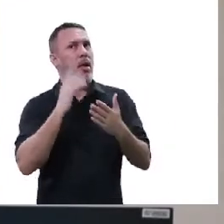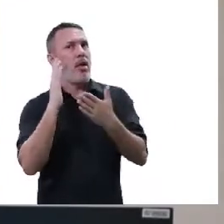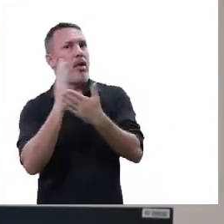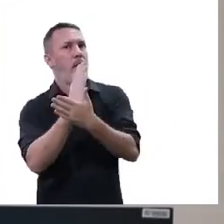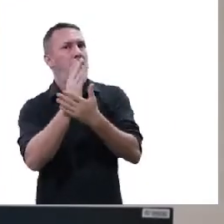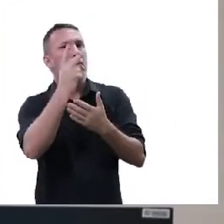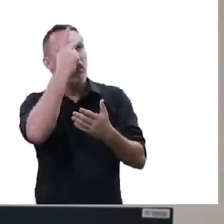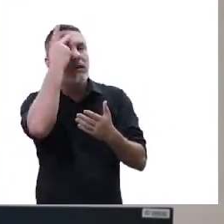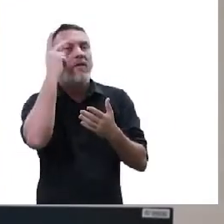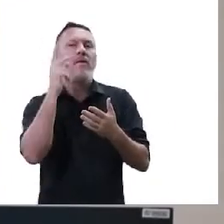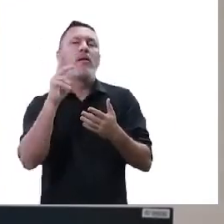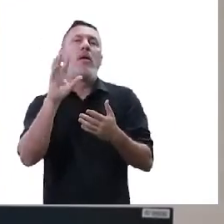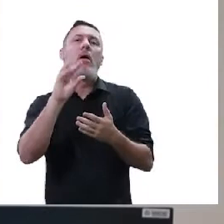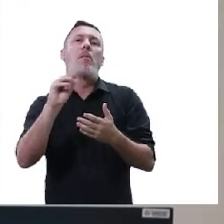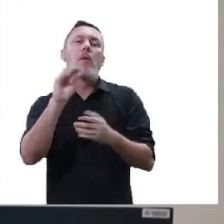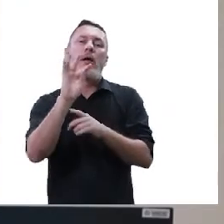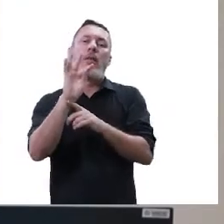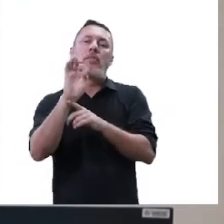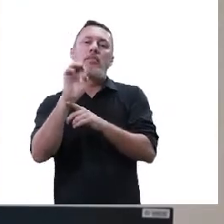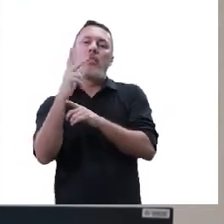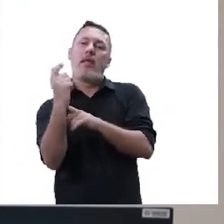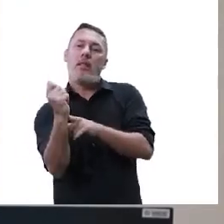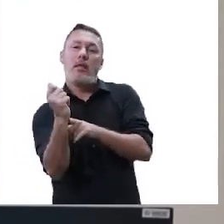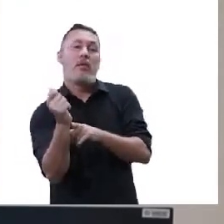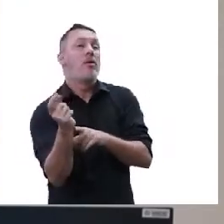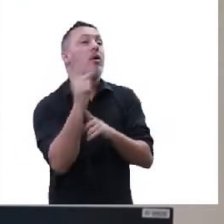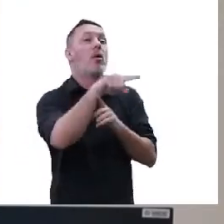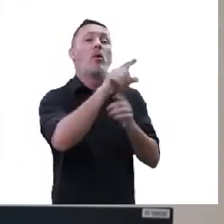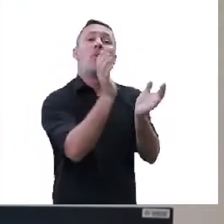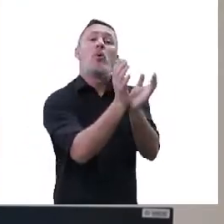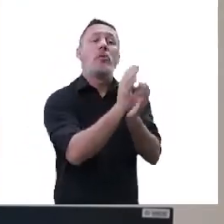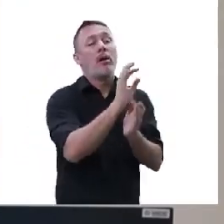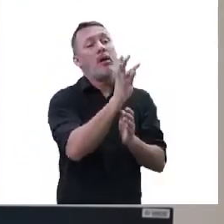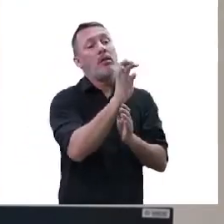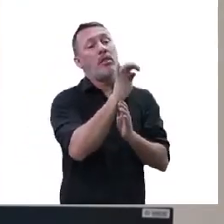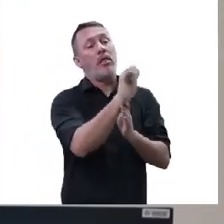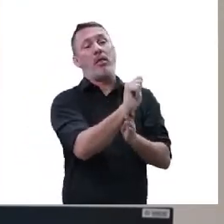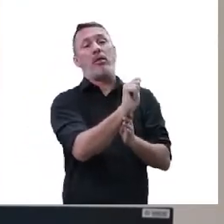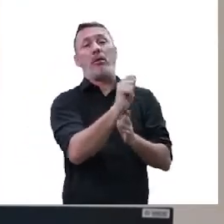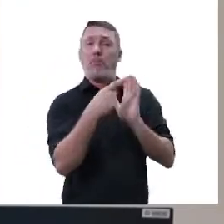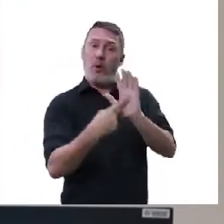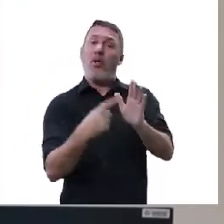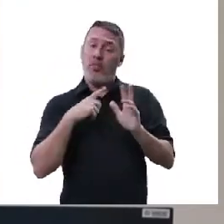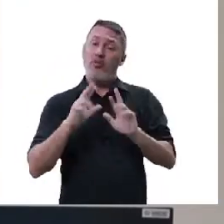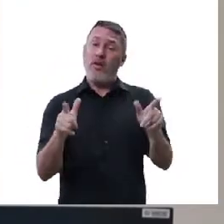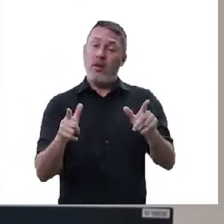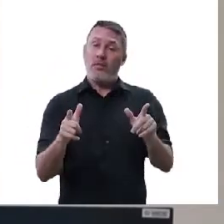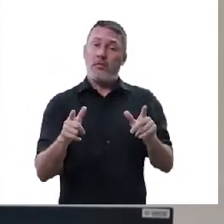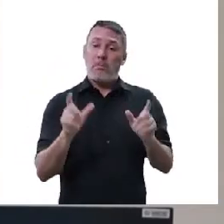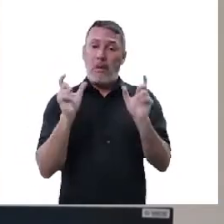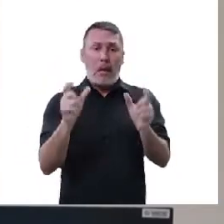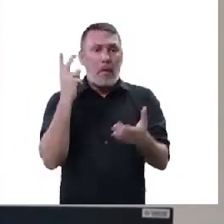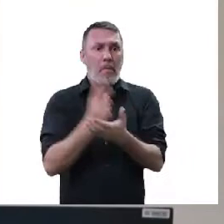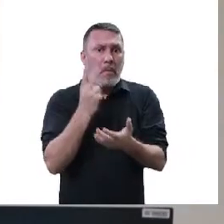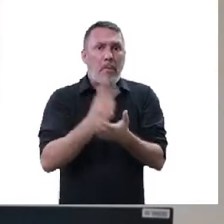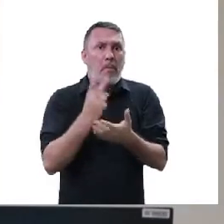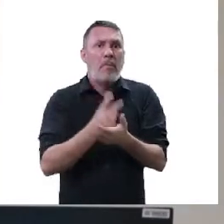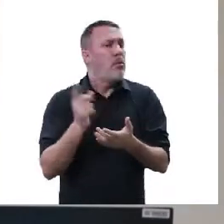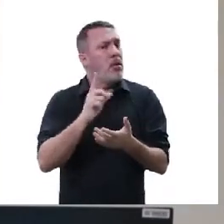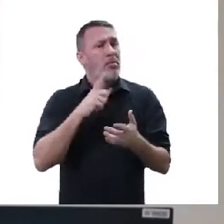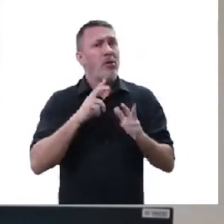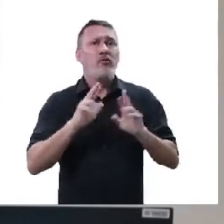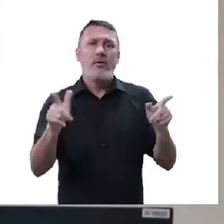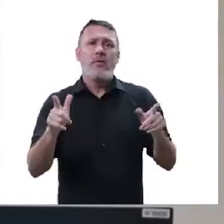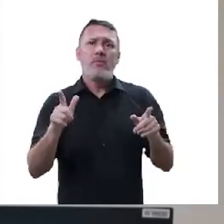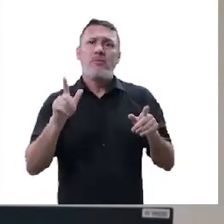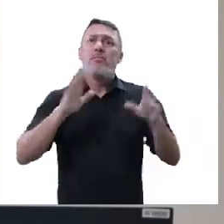do Brasil fala telha e o outro grupo fala teia. Ele está mostrando que há essa diferença e nós vamos conversar